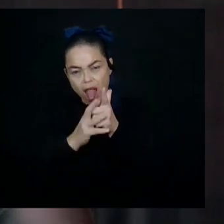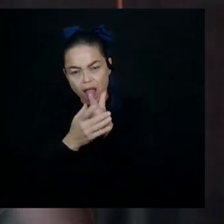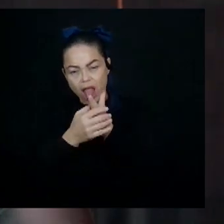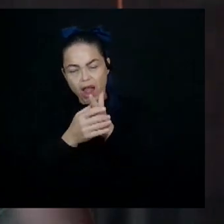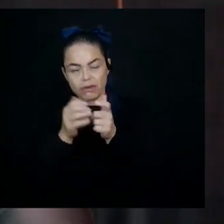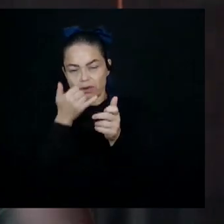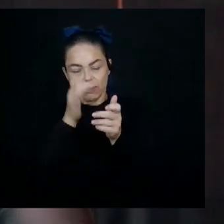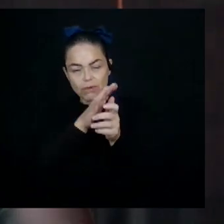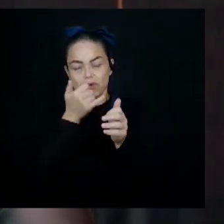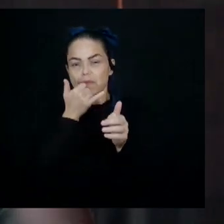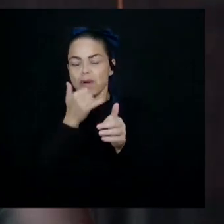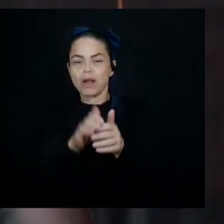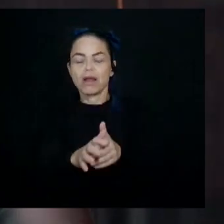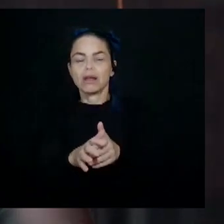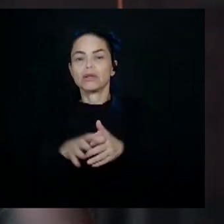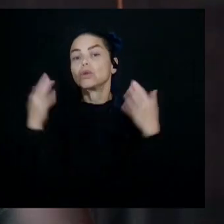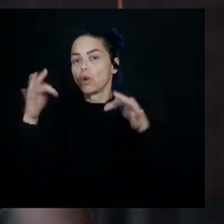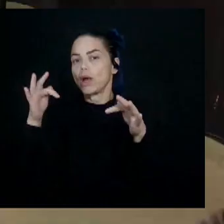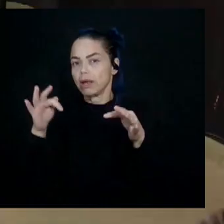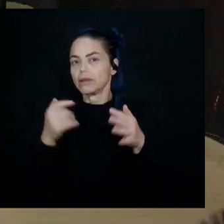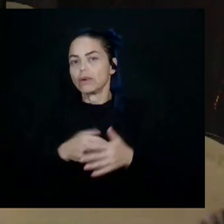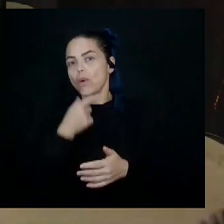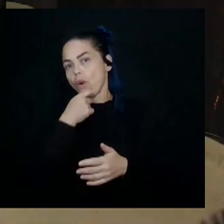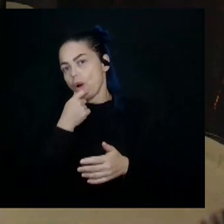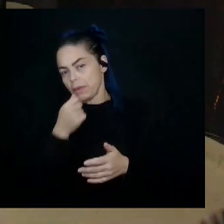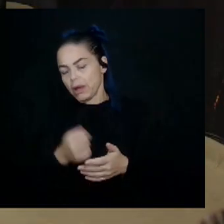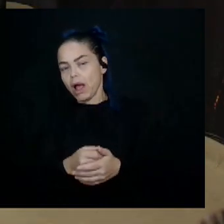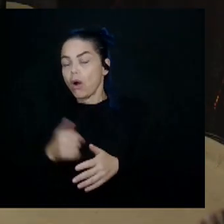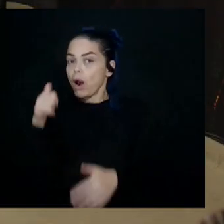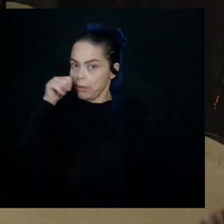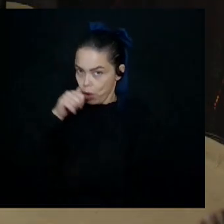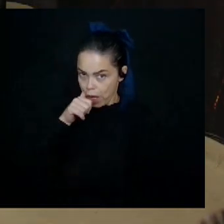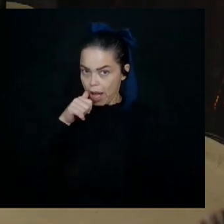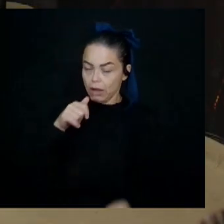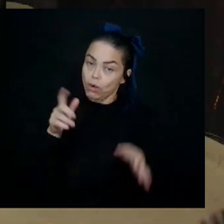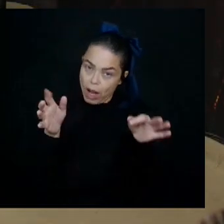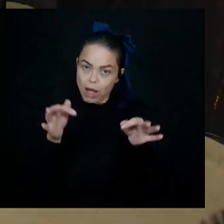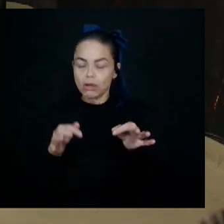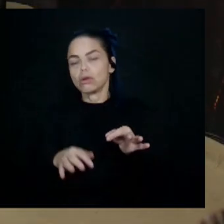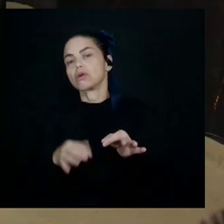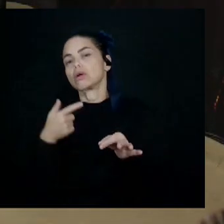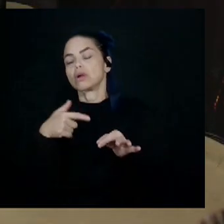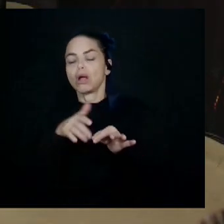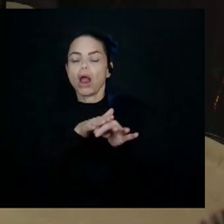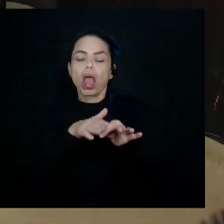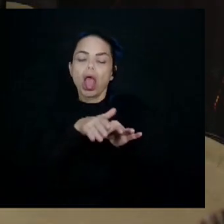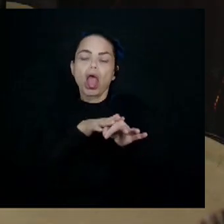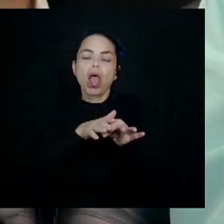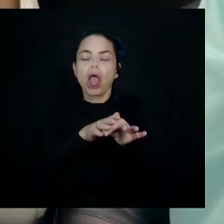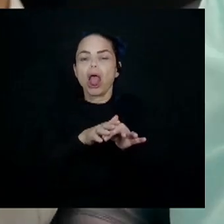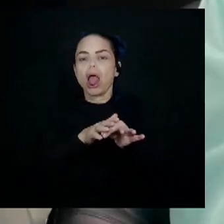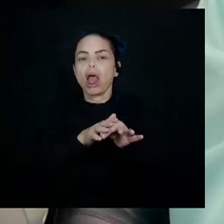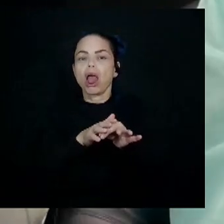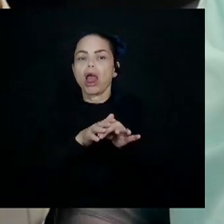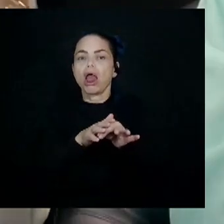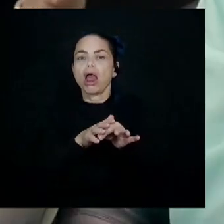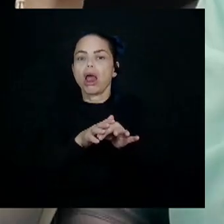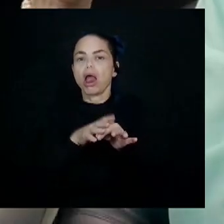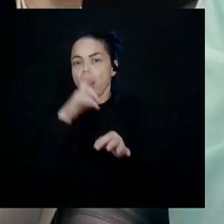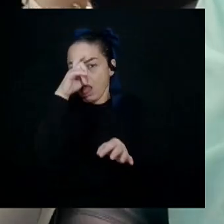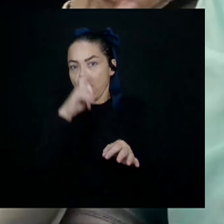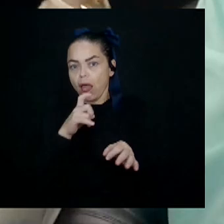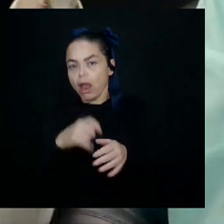Então, é um problema. Eu posso pegar o gancho? A gente vai pegando o gancho uma da outra. Uma vai lembrando o